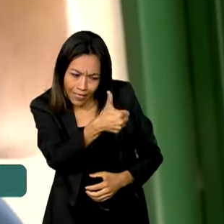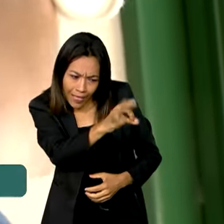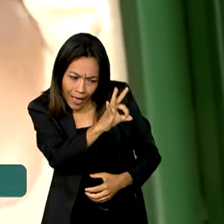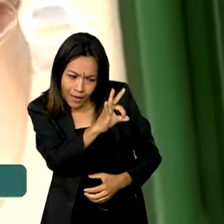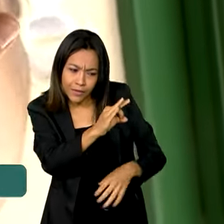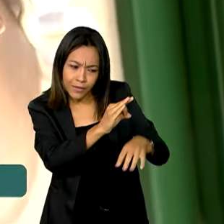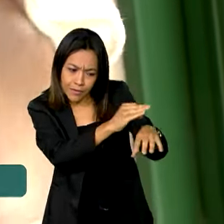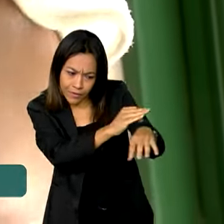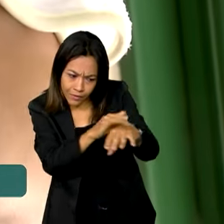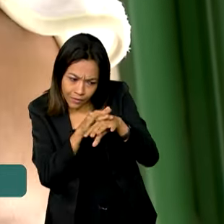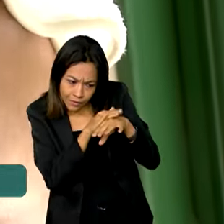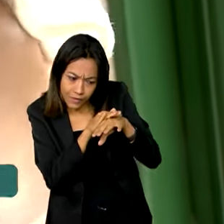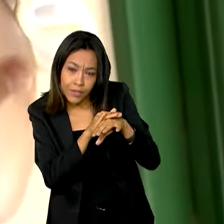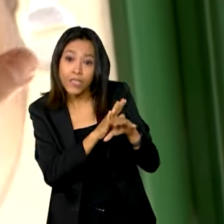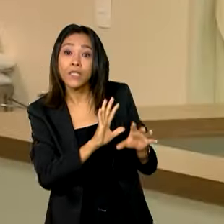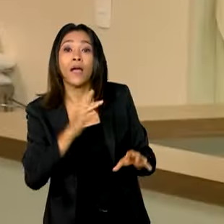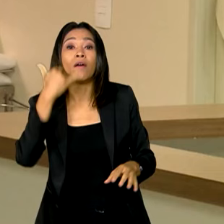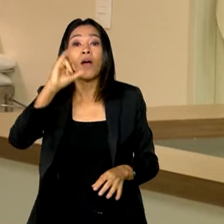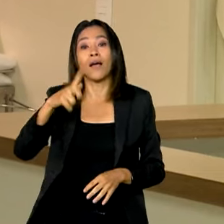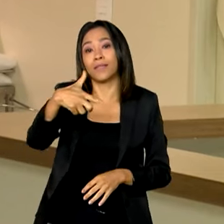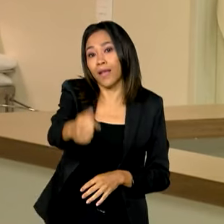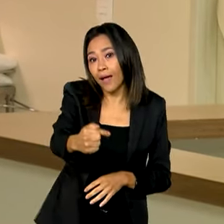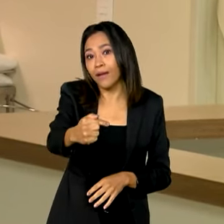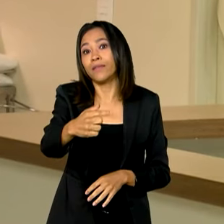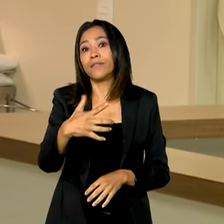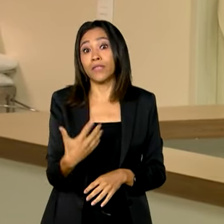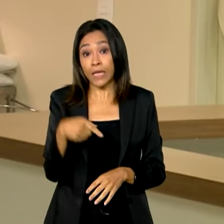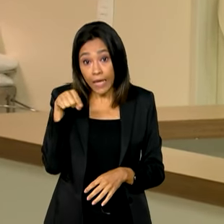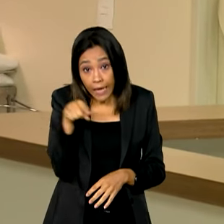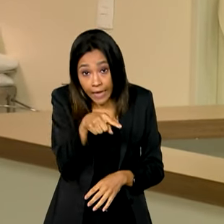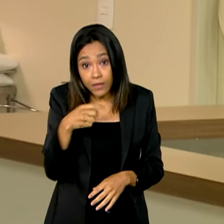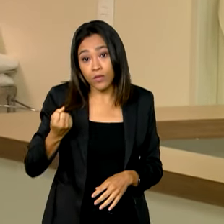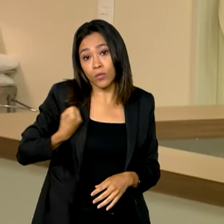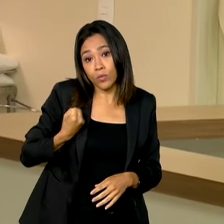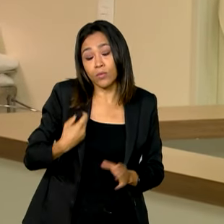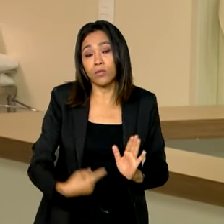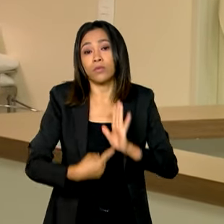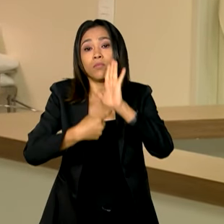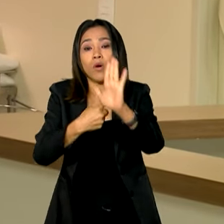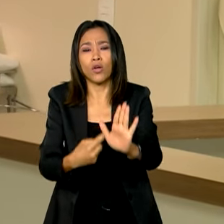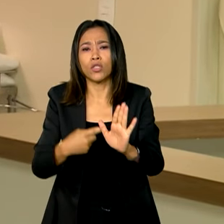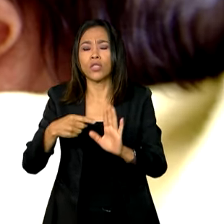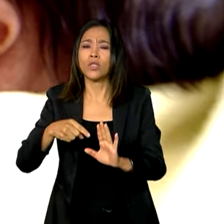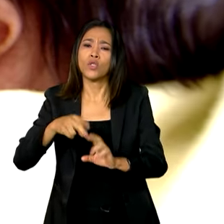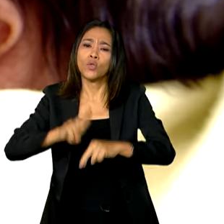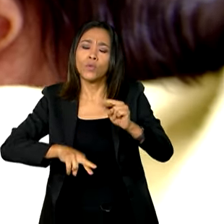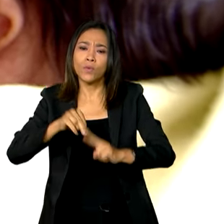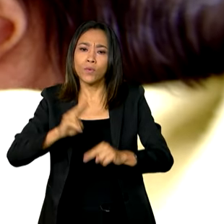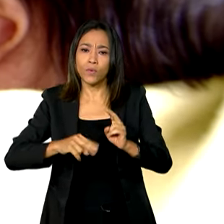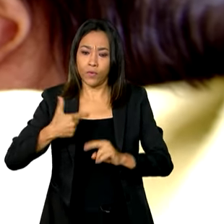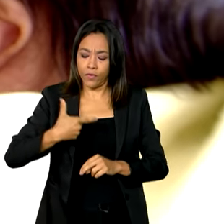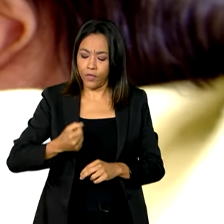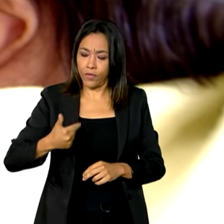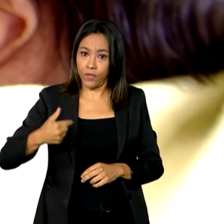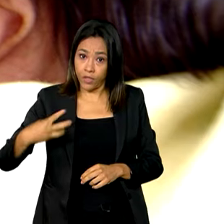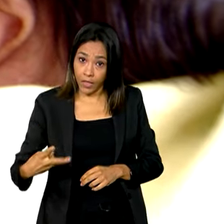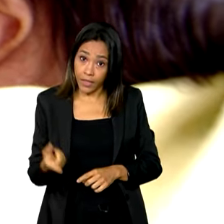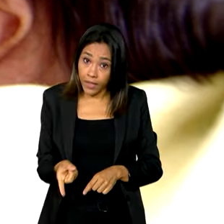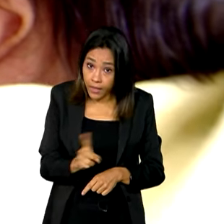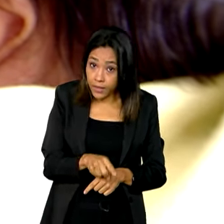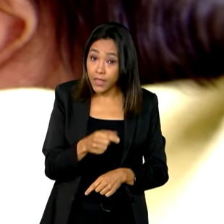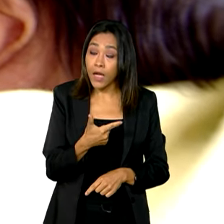de gestantes infectadas. Os números levam em consideração dados de junho de 2023 a junho